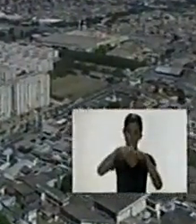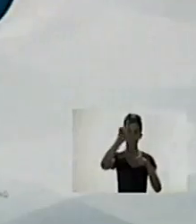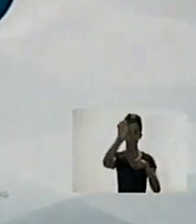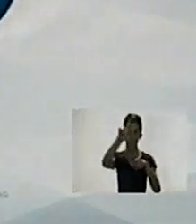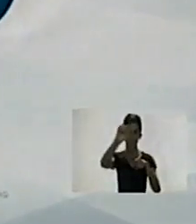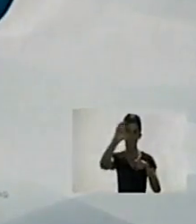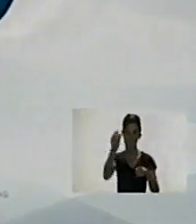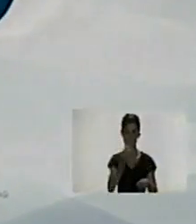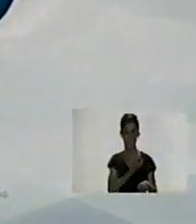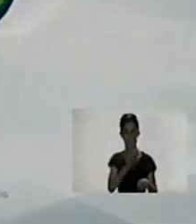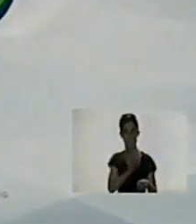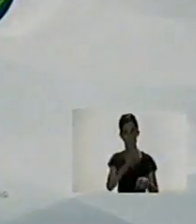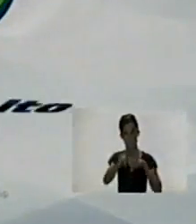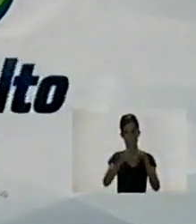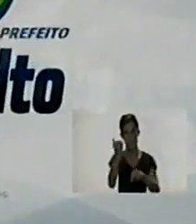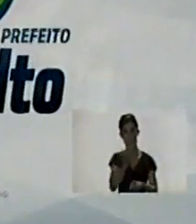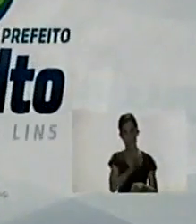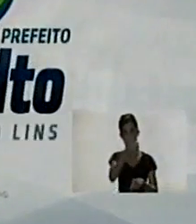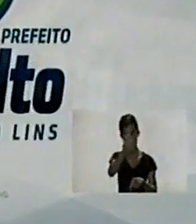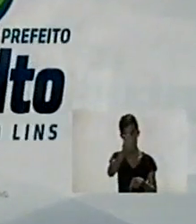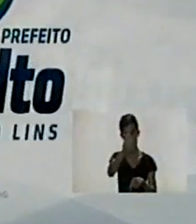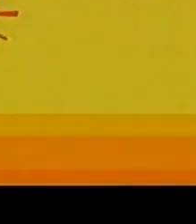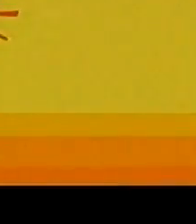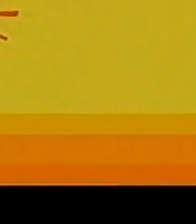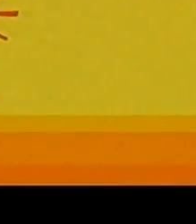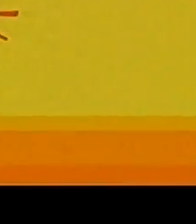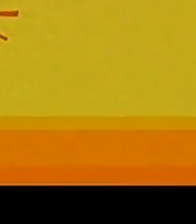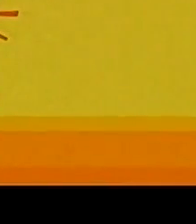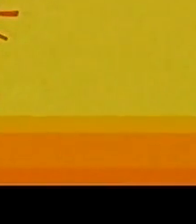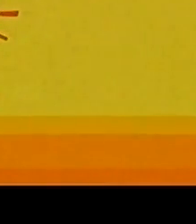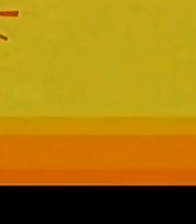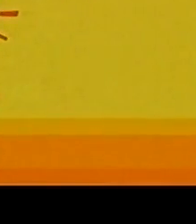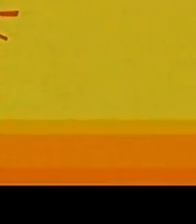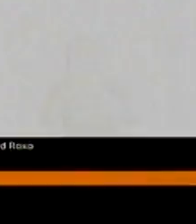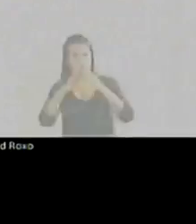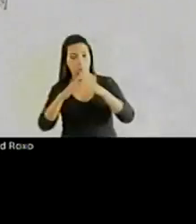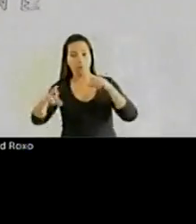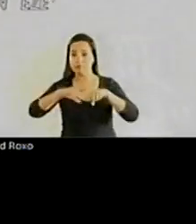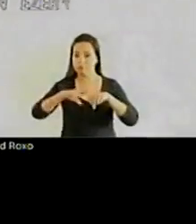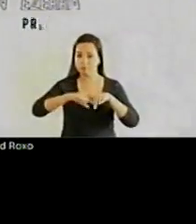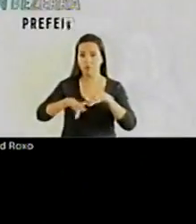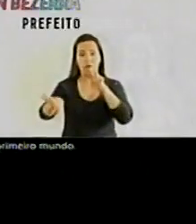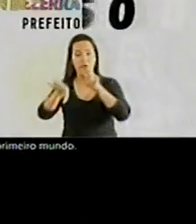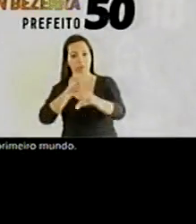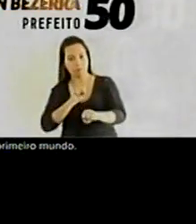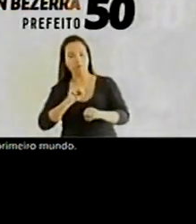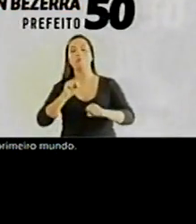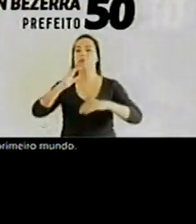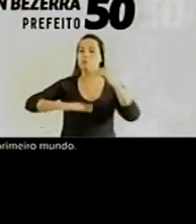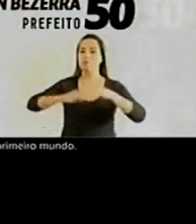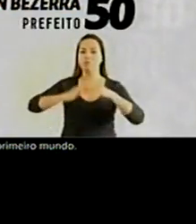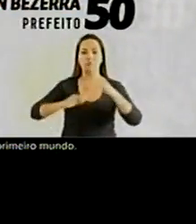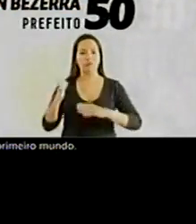Deodalto. Eu sou 25. Pessoal, um morador de Belfor Roxo com